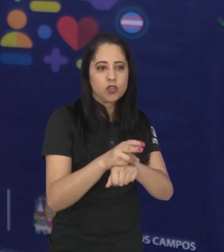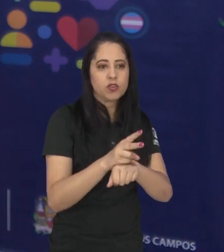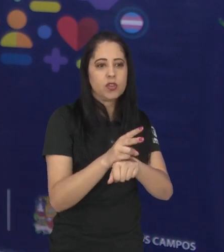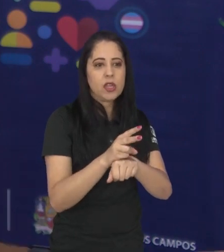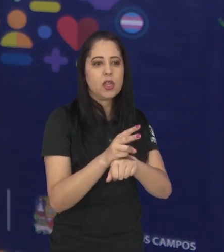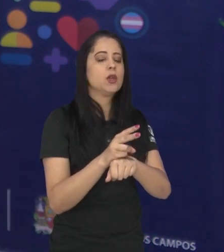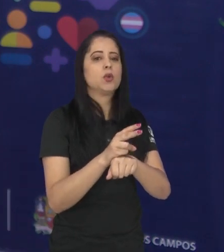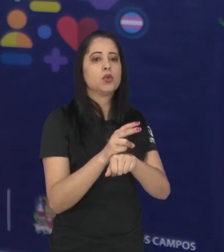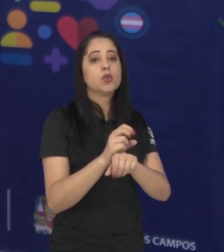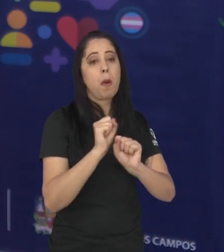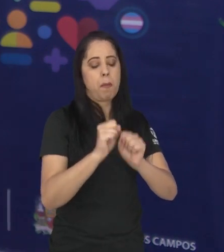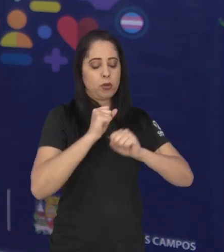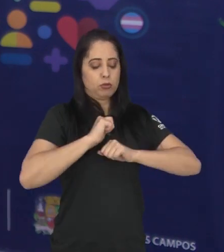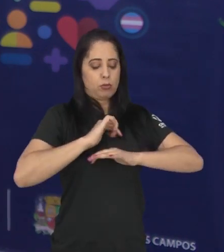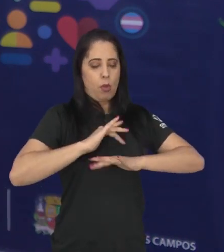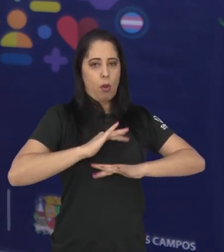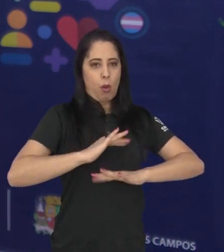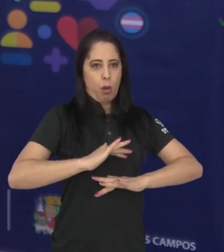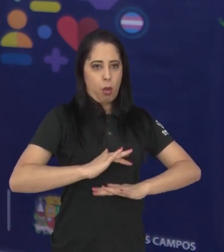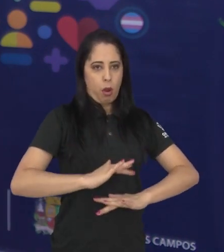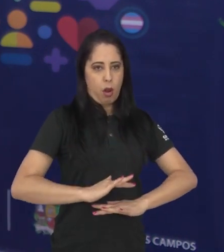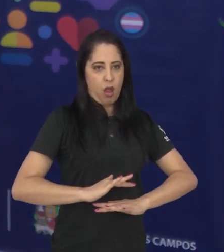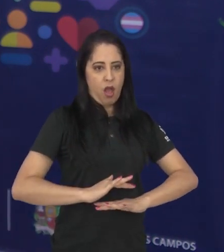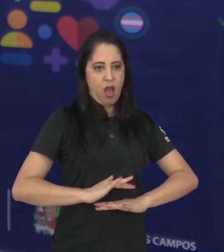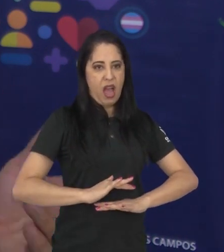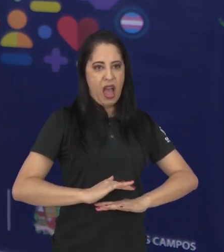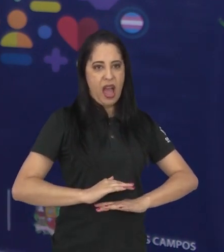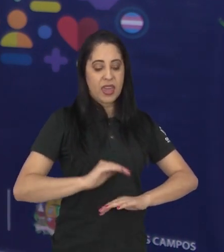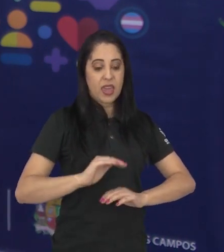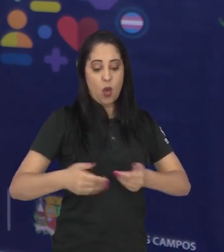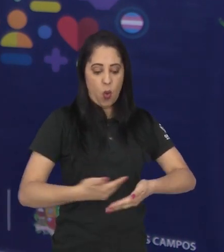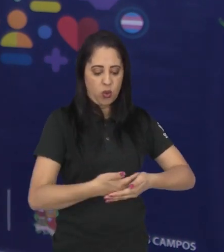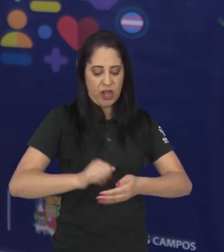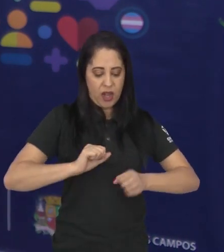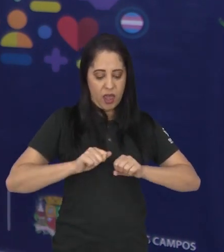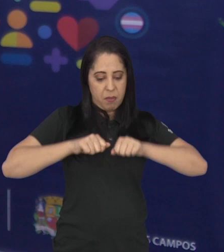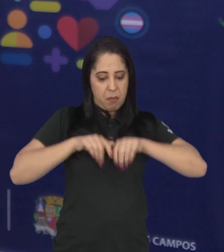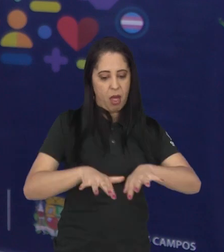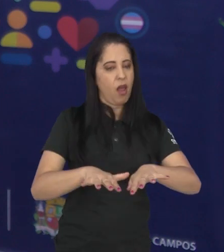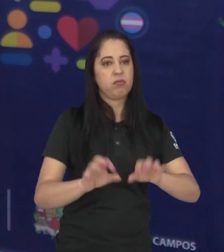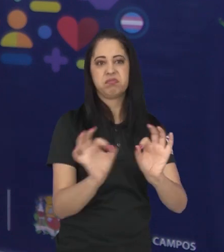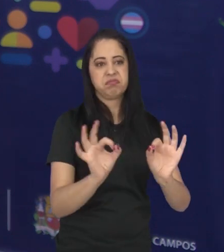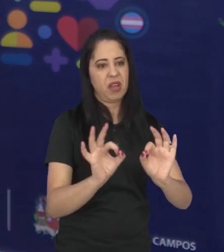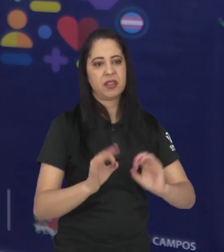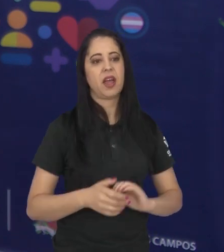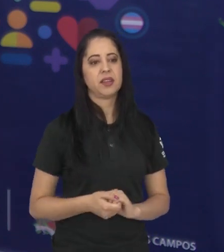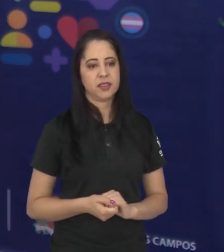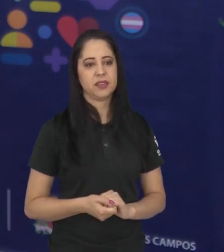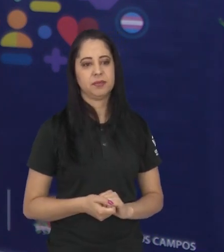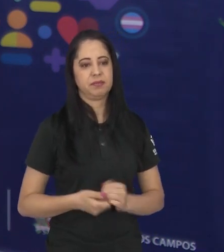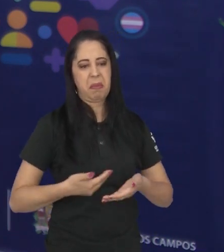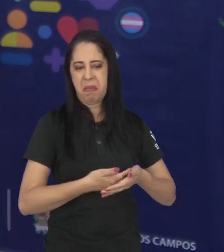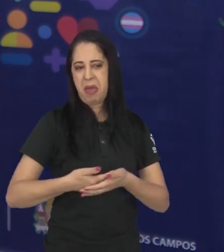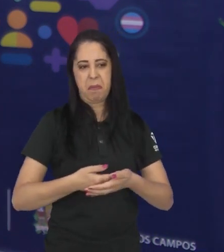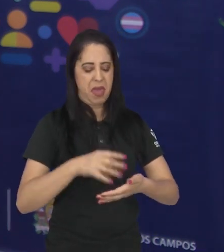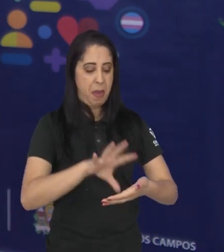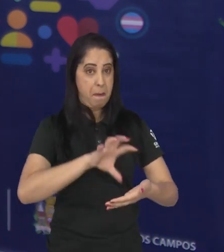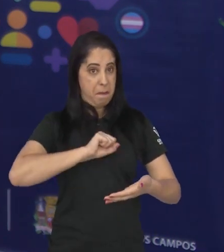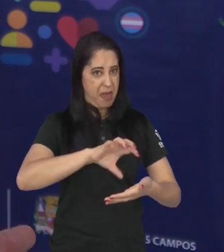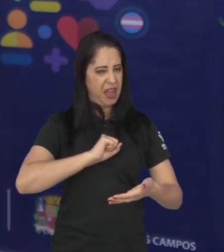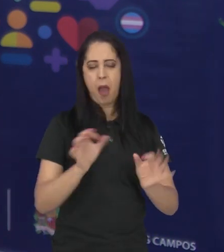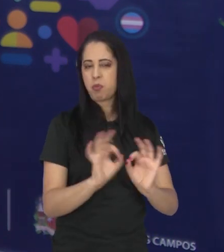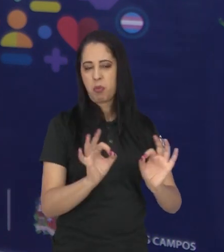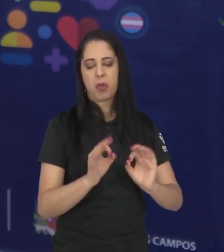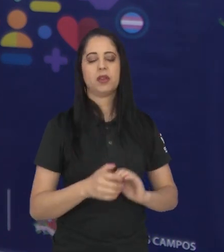viral indetectável durante a gravidez, a probabilidade de ela transmitir isso para a criança é praticamente inexistente, né? Além do